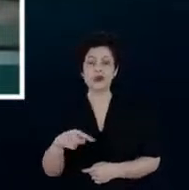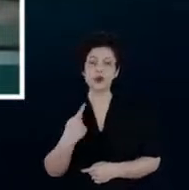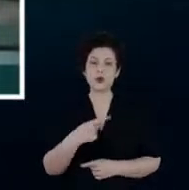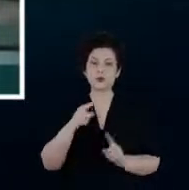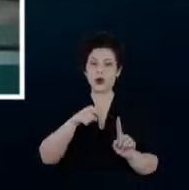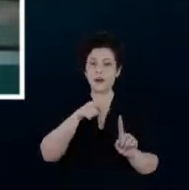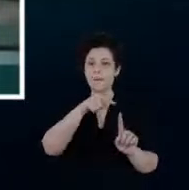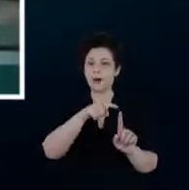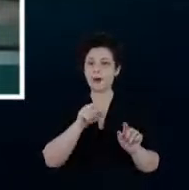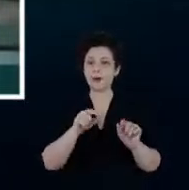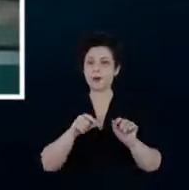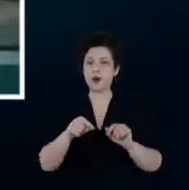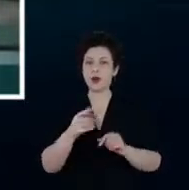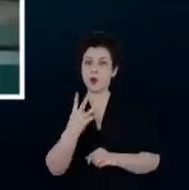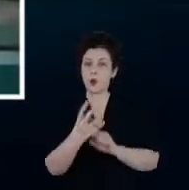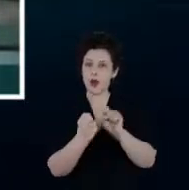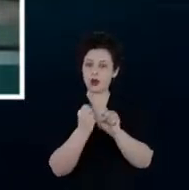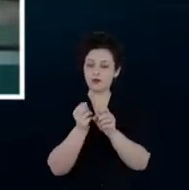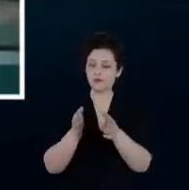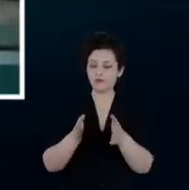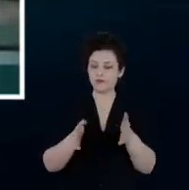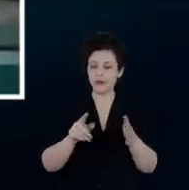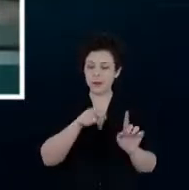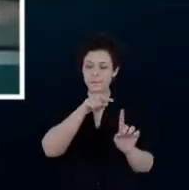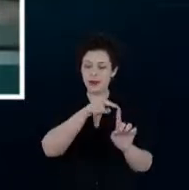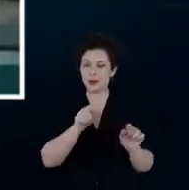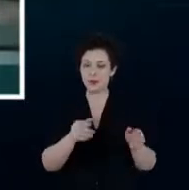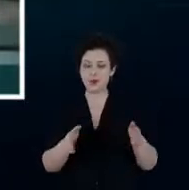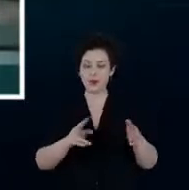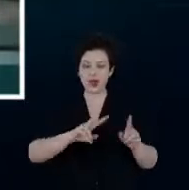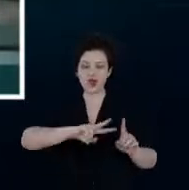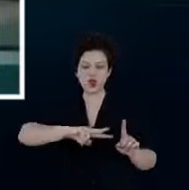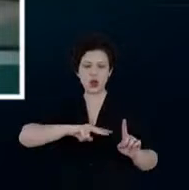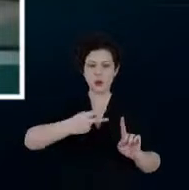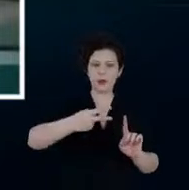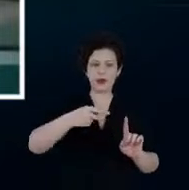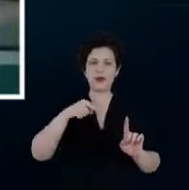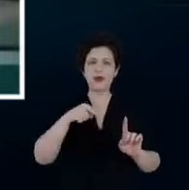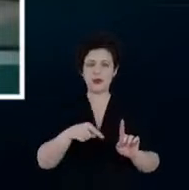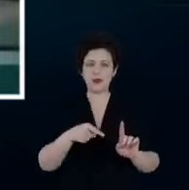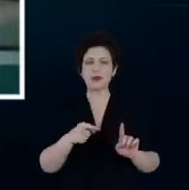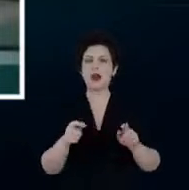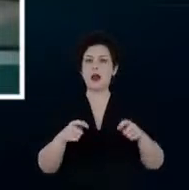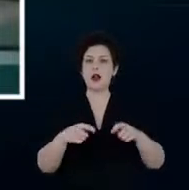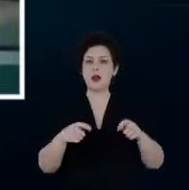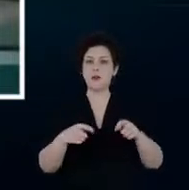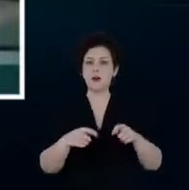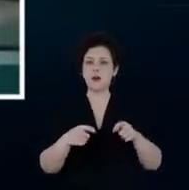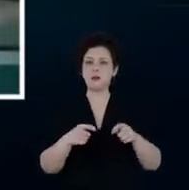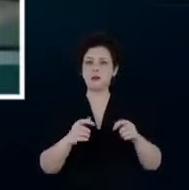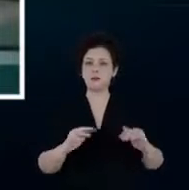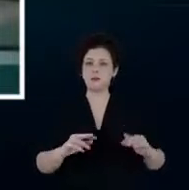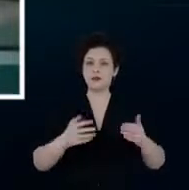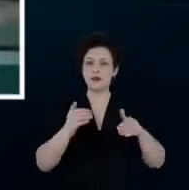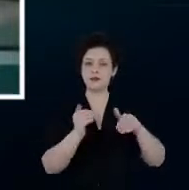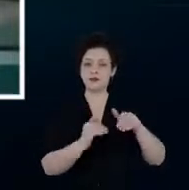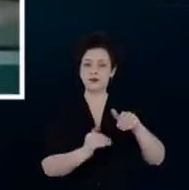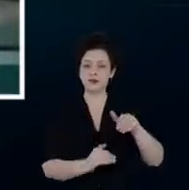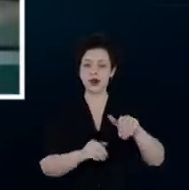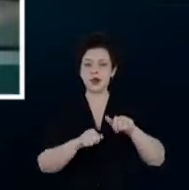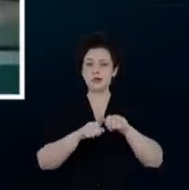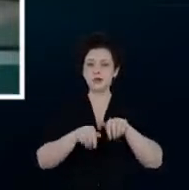é que em 4 anos nós vamos dobrar essa capacidade instalada do armazenamento